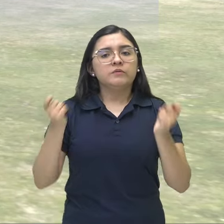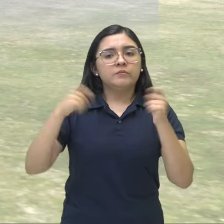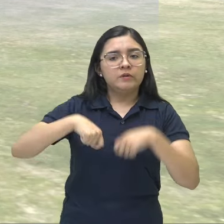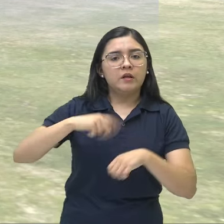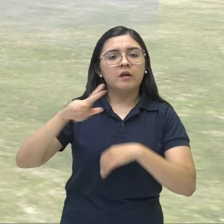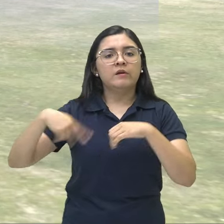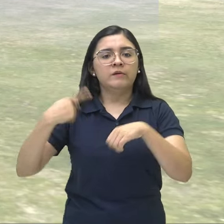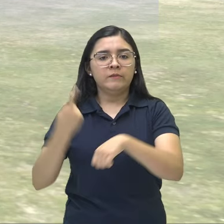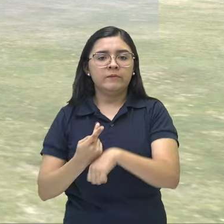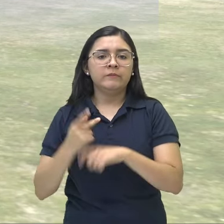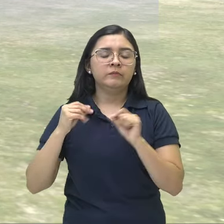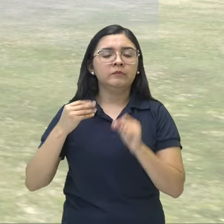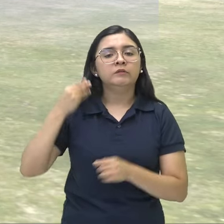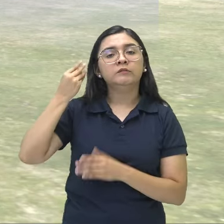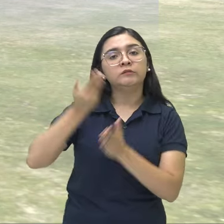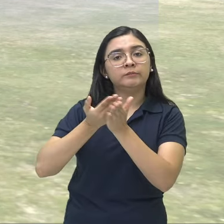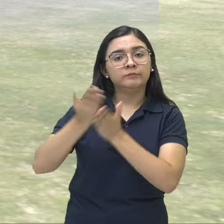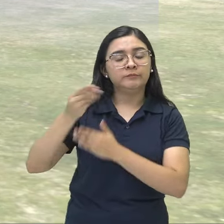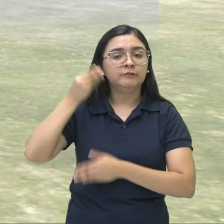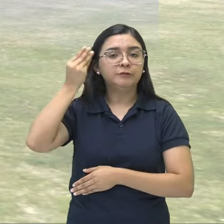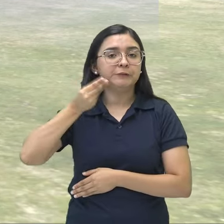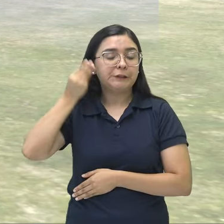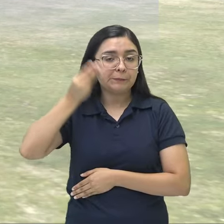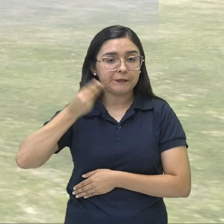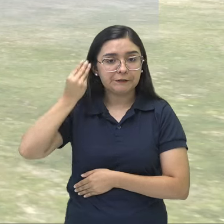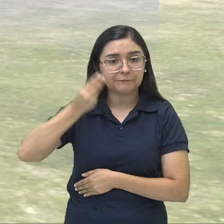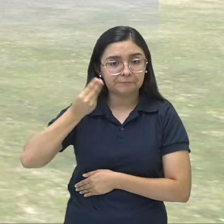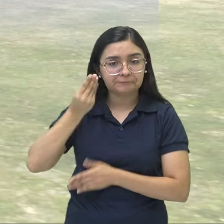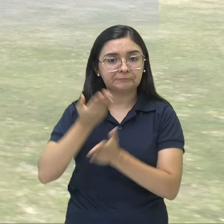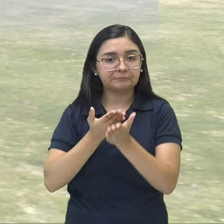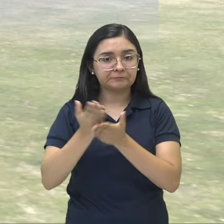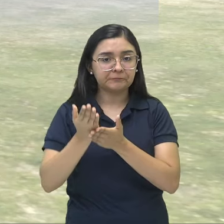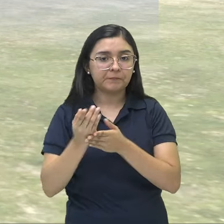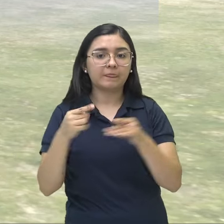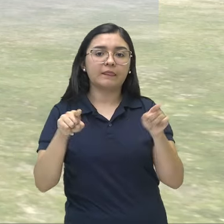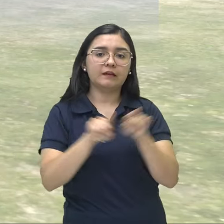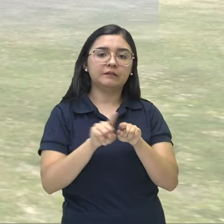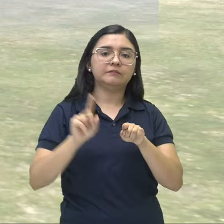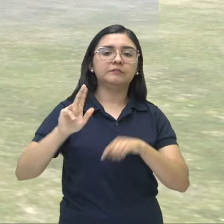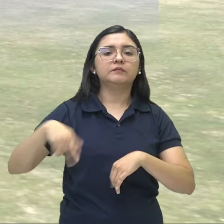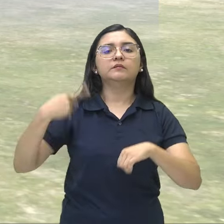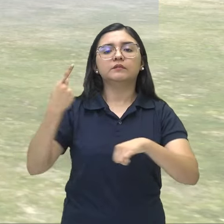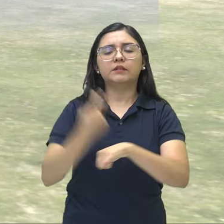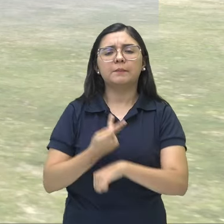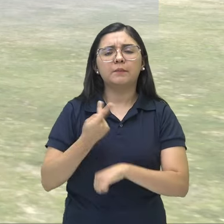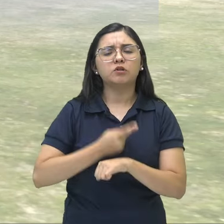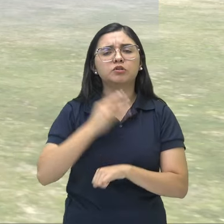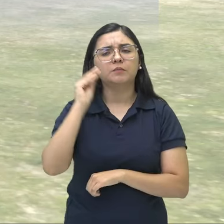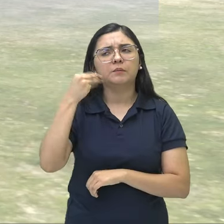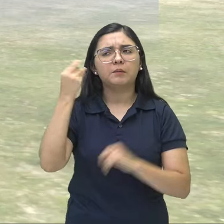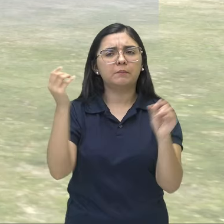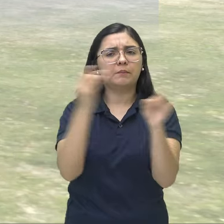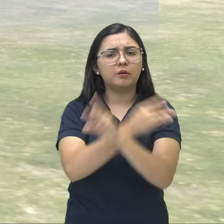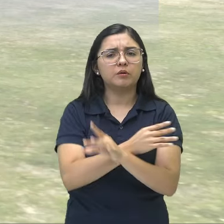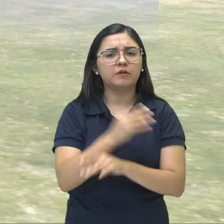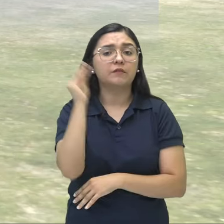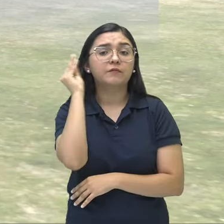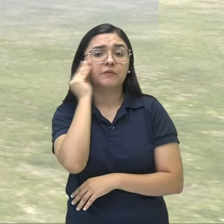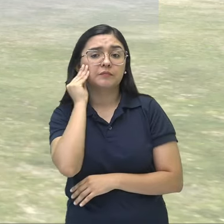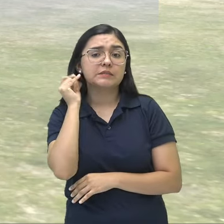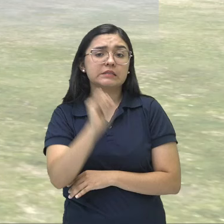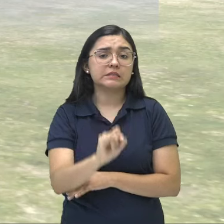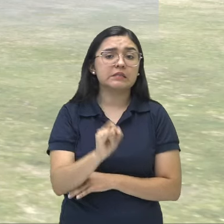que se formula a hipótese, vão começar a realizar o experimento. Depois que se realiza esse experimento, vai verificar